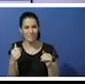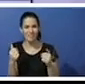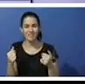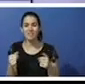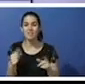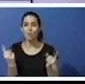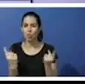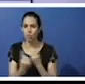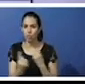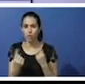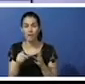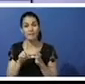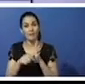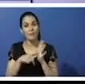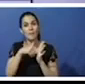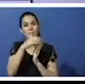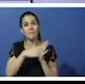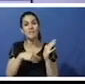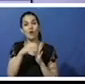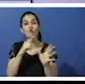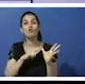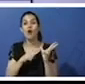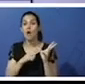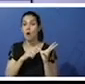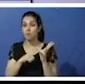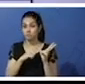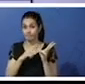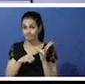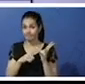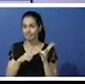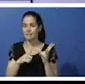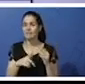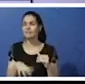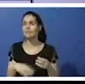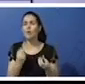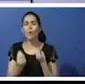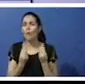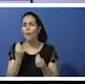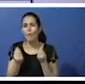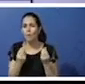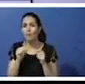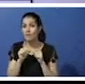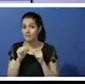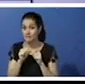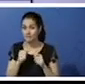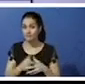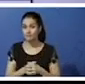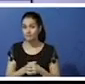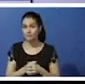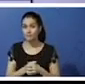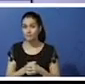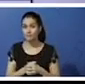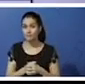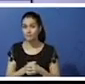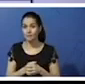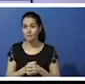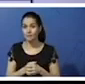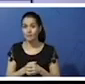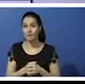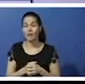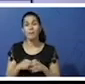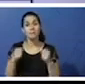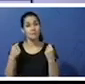as vogais, tá? Então, aqui, nós fizemos aqui assim, dessa seguinte maneira. Colocamos